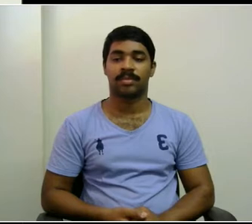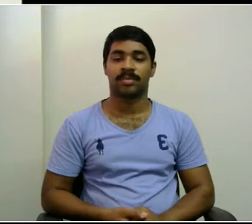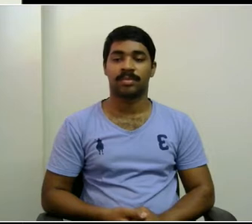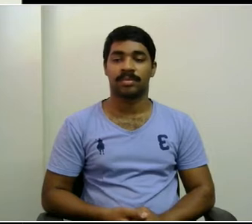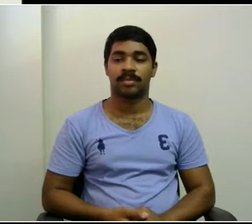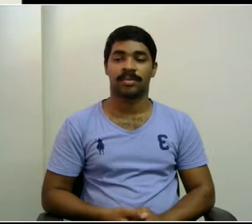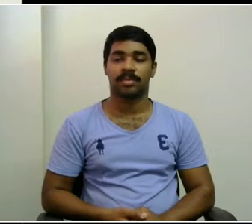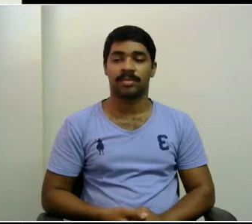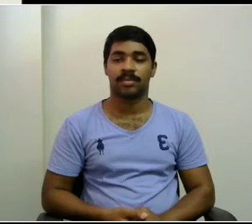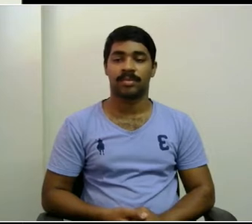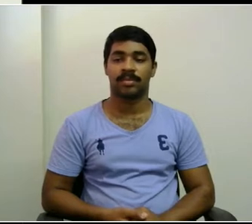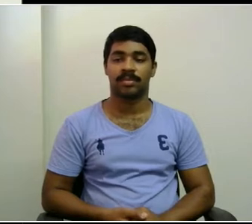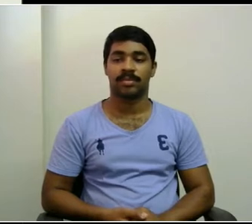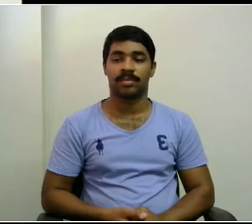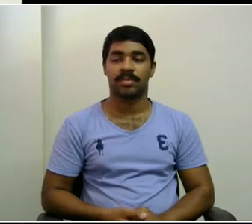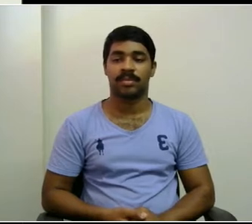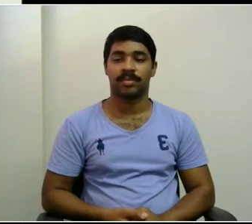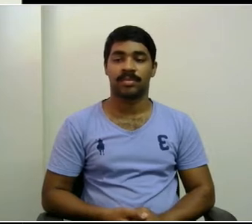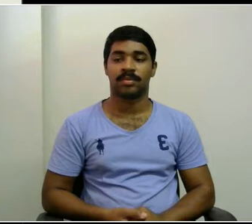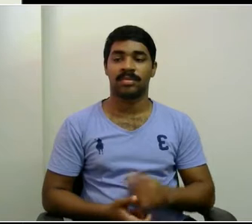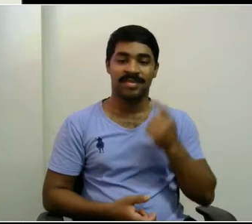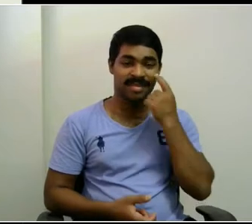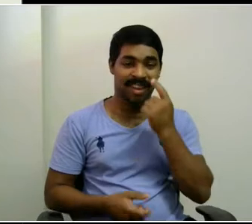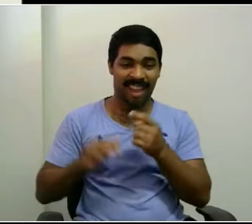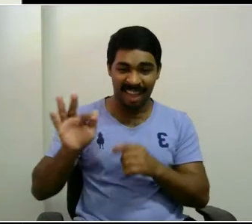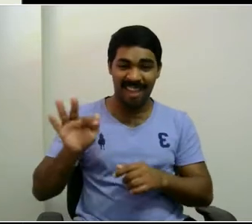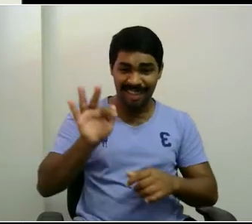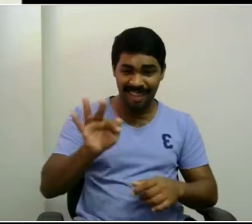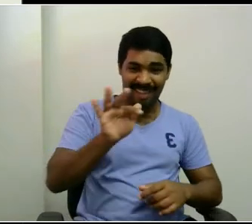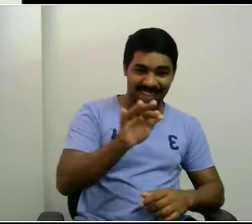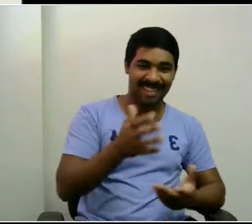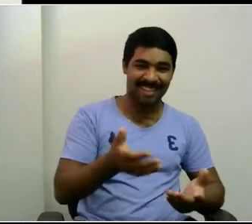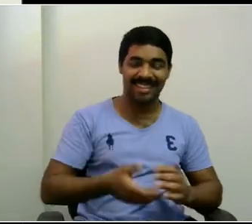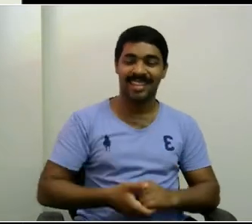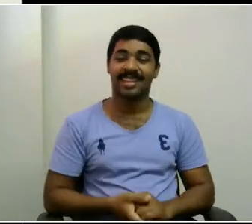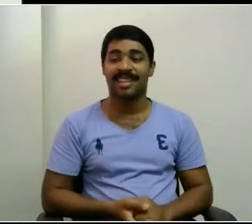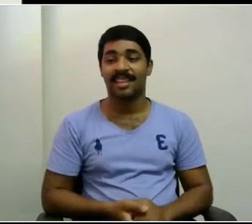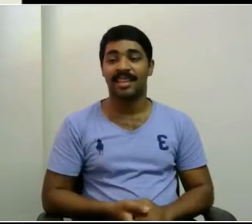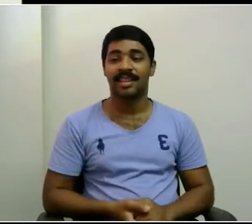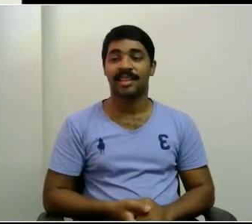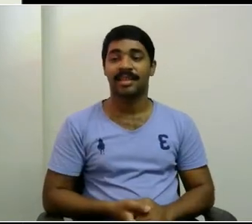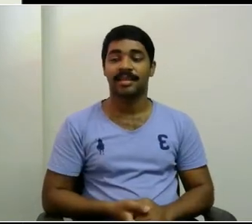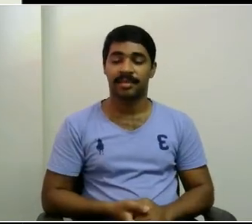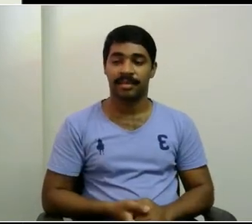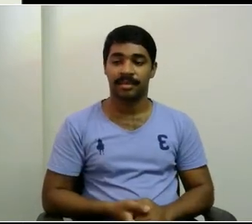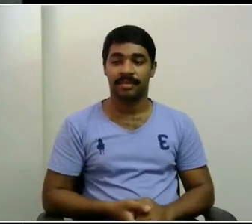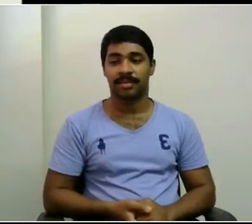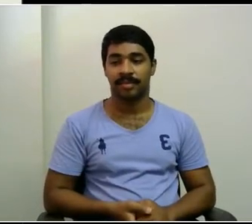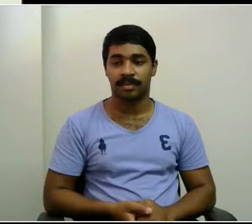quem é f? Parece muita f nessa função, né? Ó, o f de x, ó, quanto é que ele vale? Ele